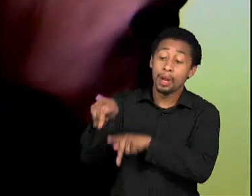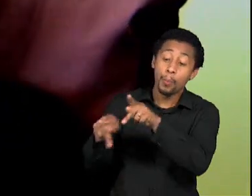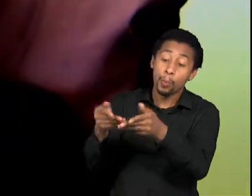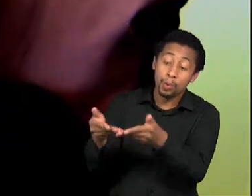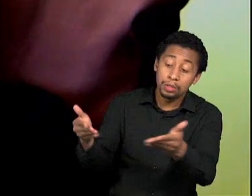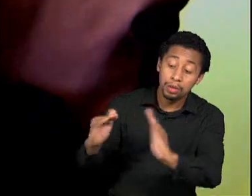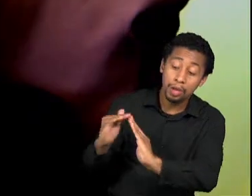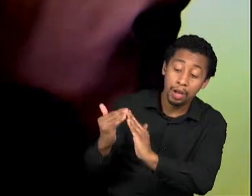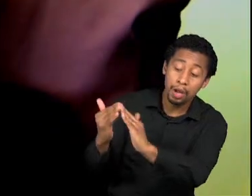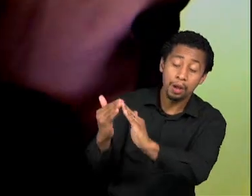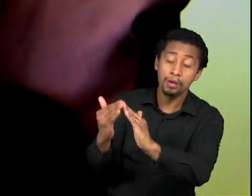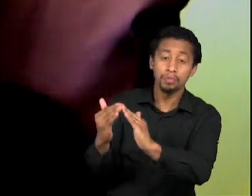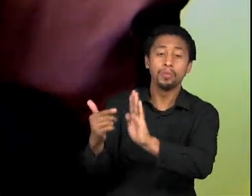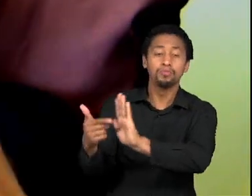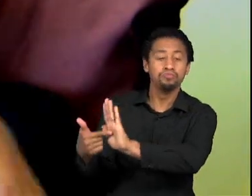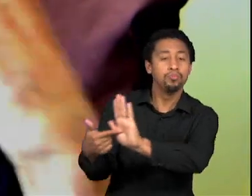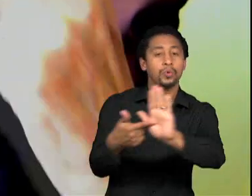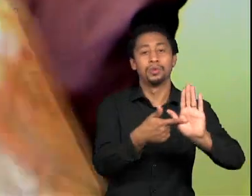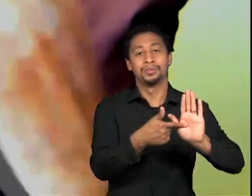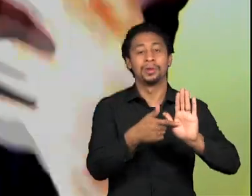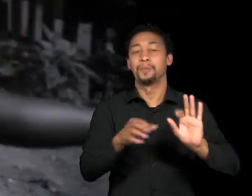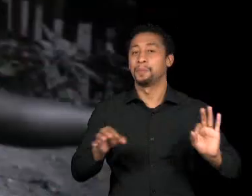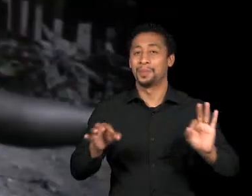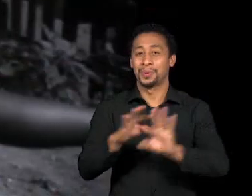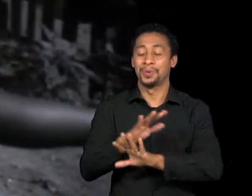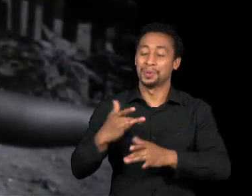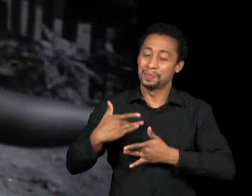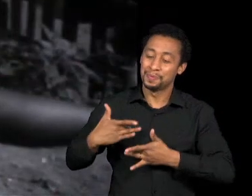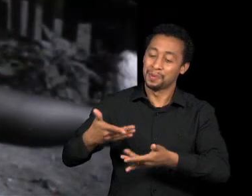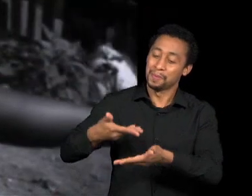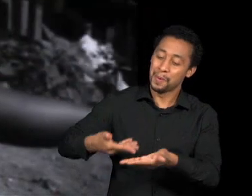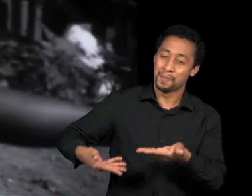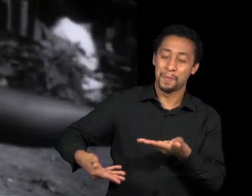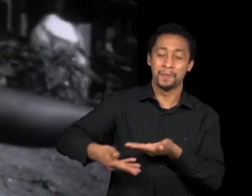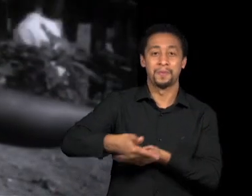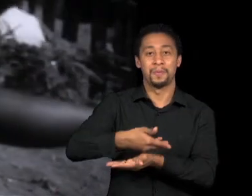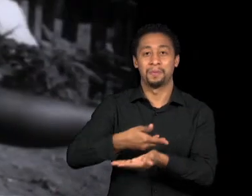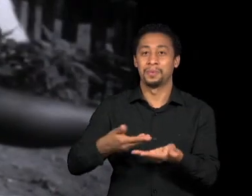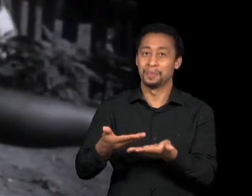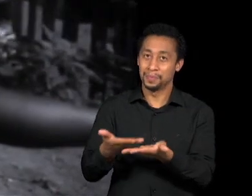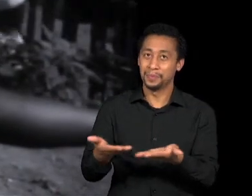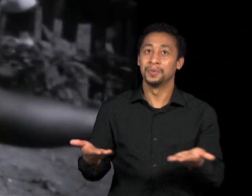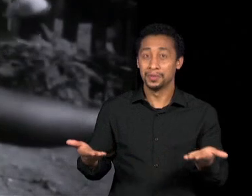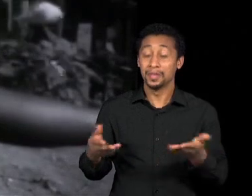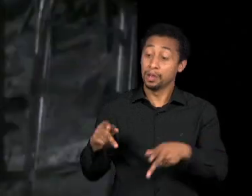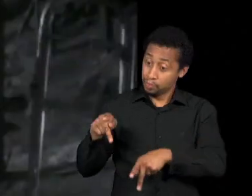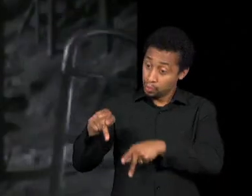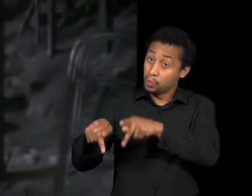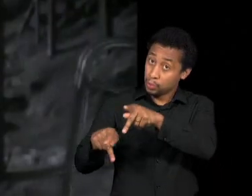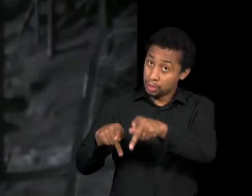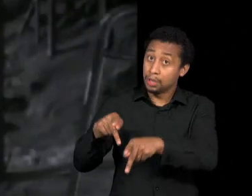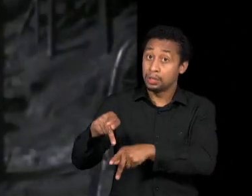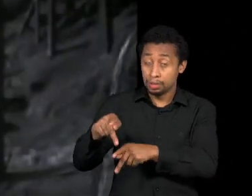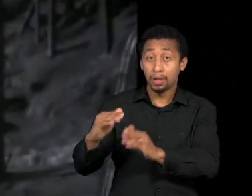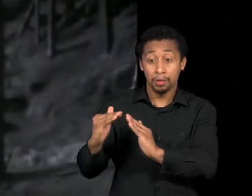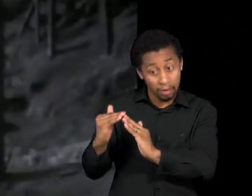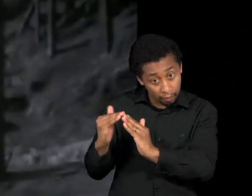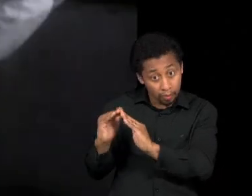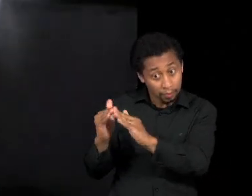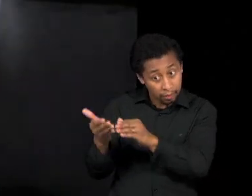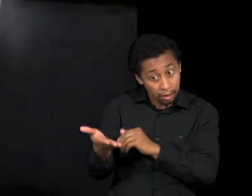para destacar, digamos, a solidariedade entre a população da